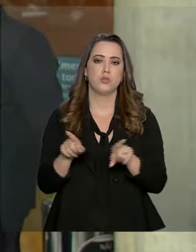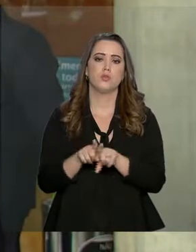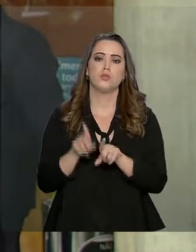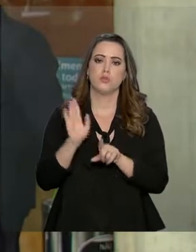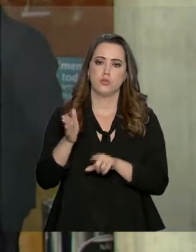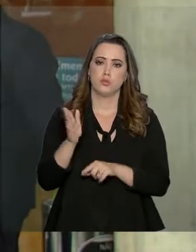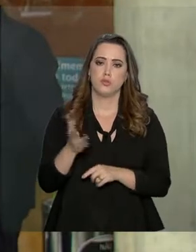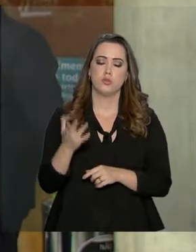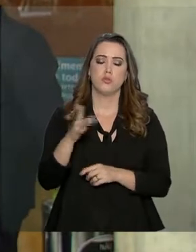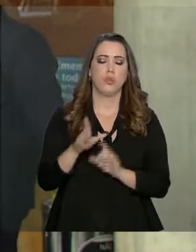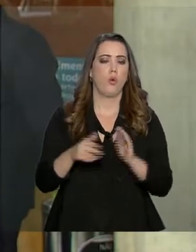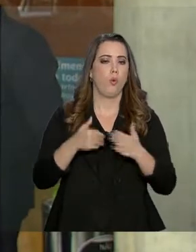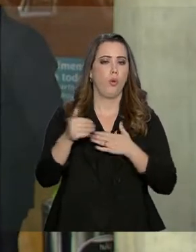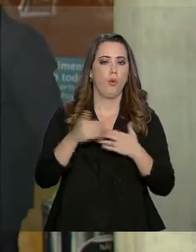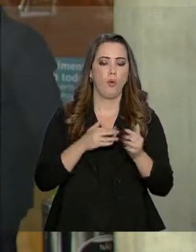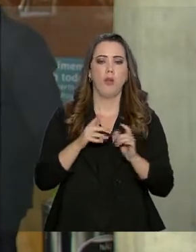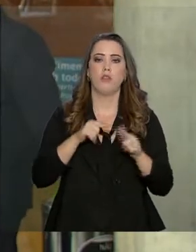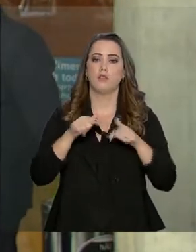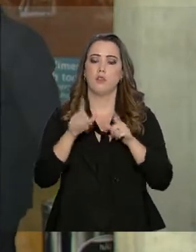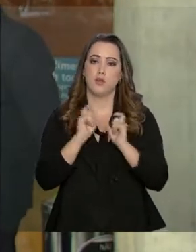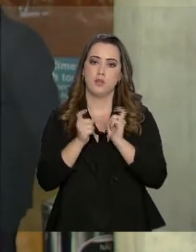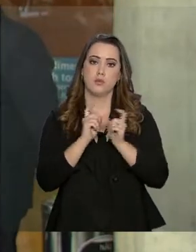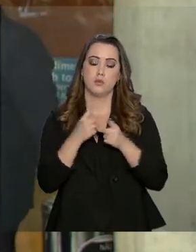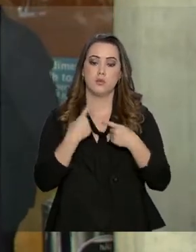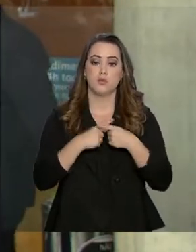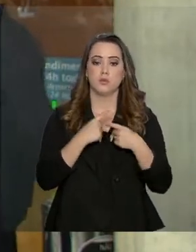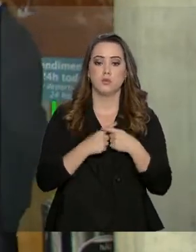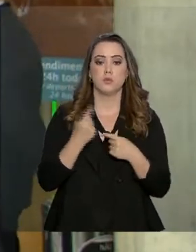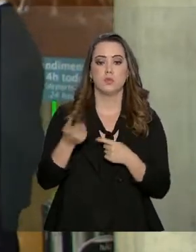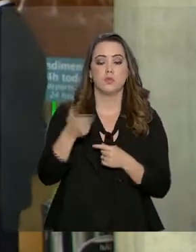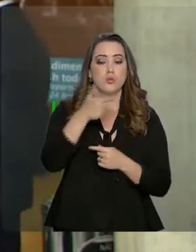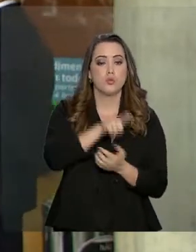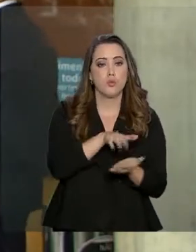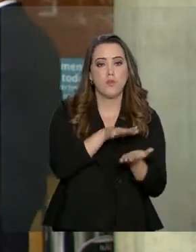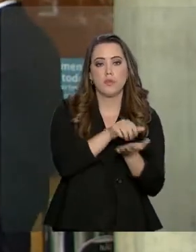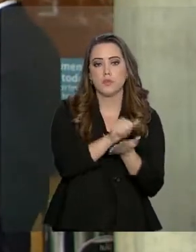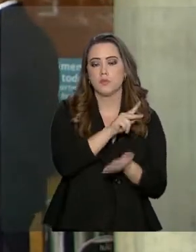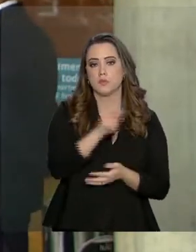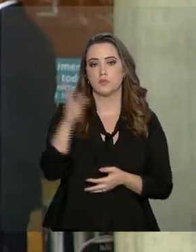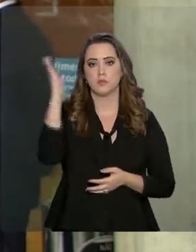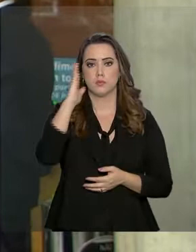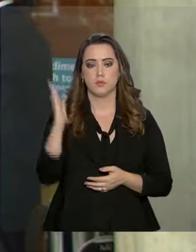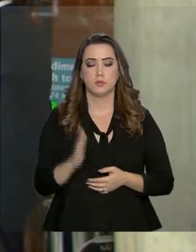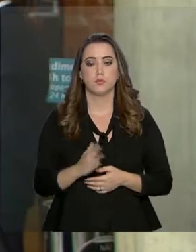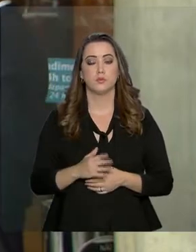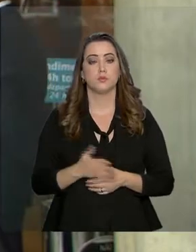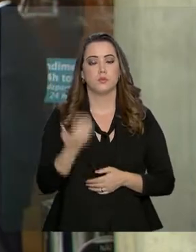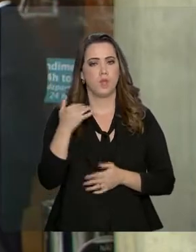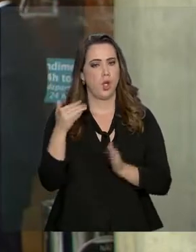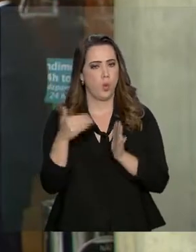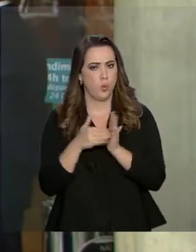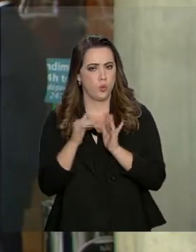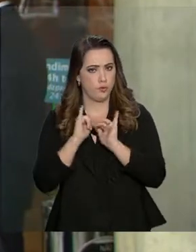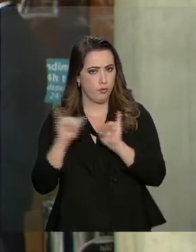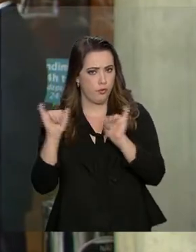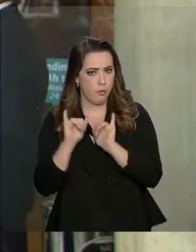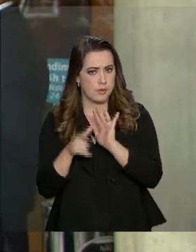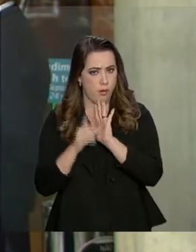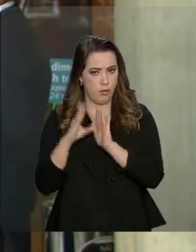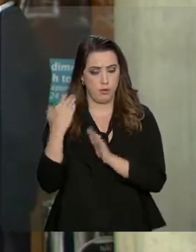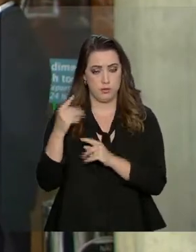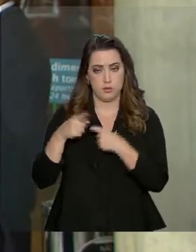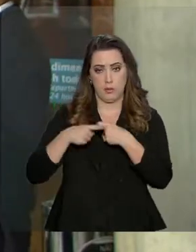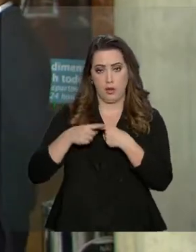tomar qualquer tipo de medida administrativa, uma vez que retomou a presidência da República. O último boletim que foi